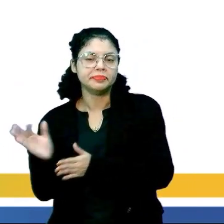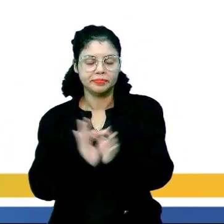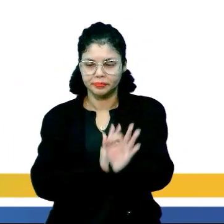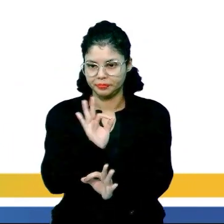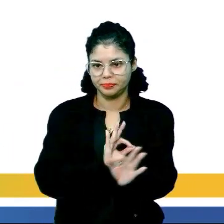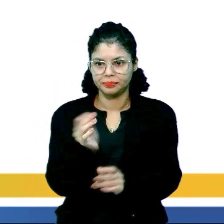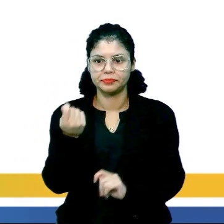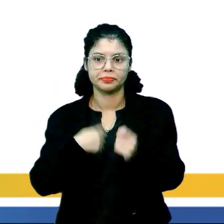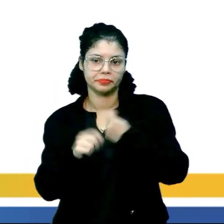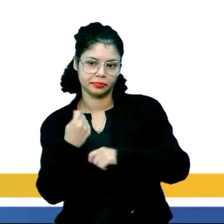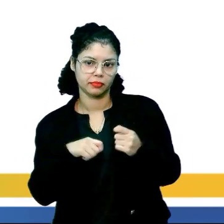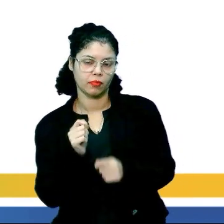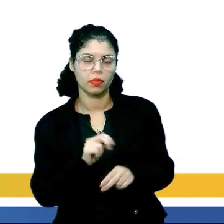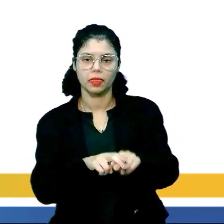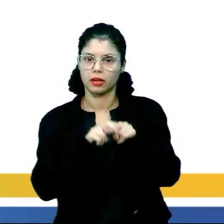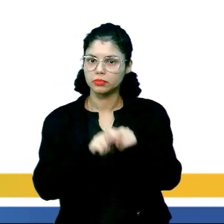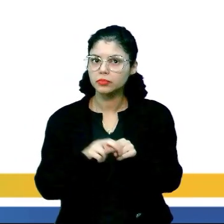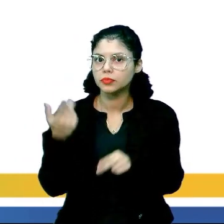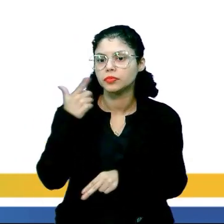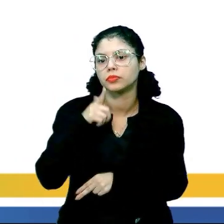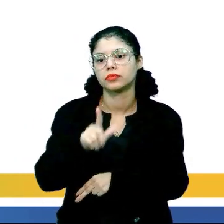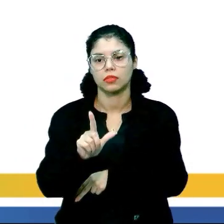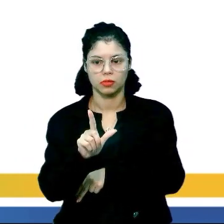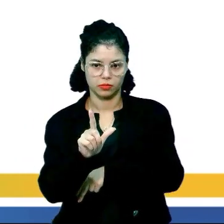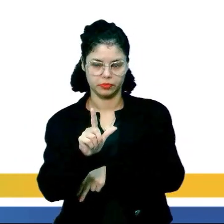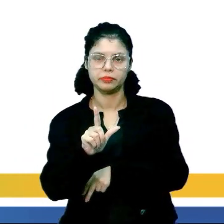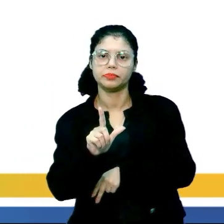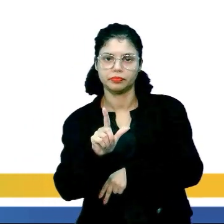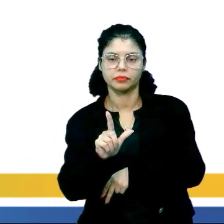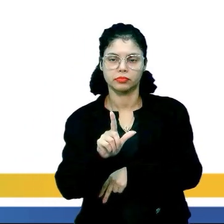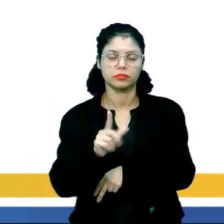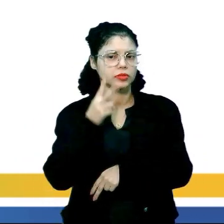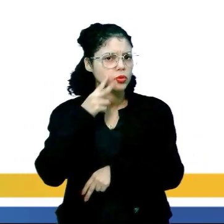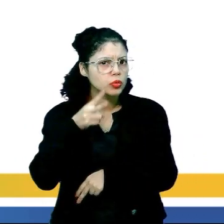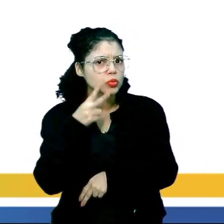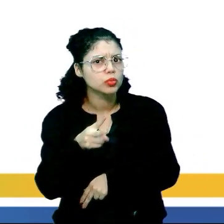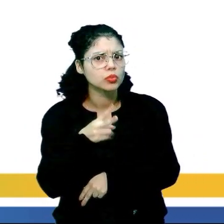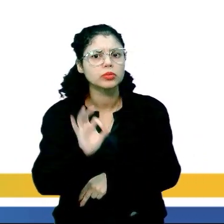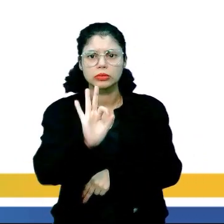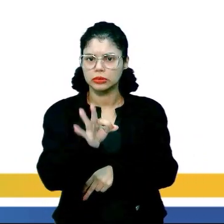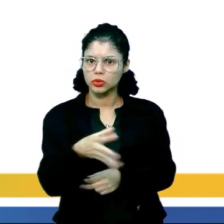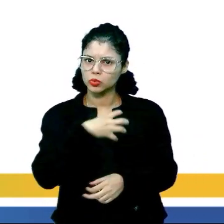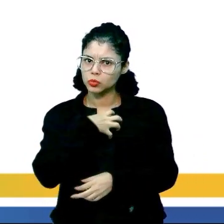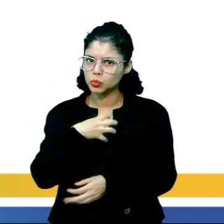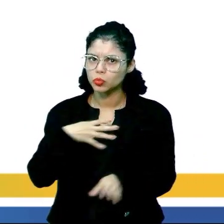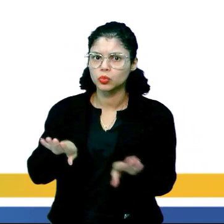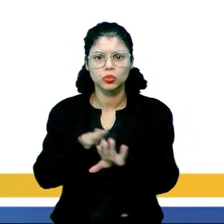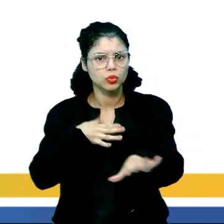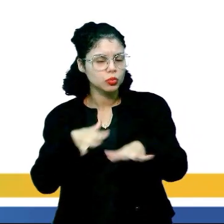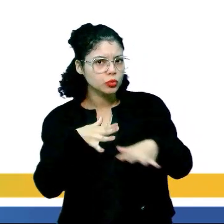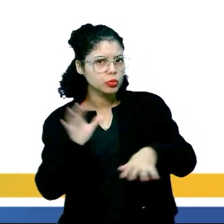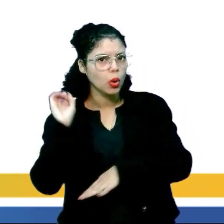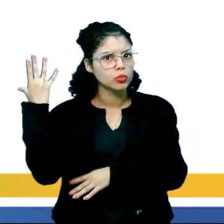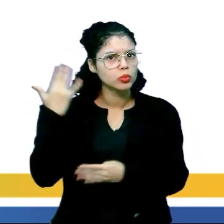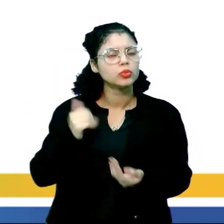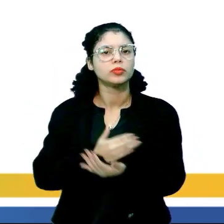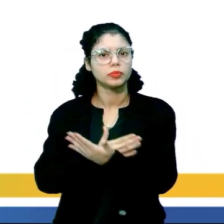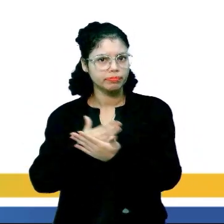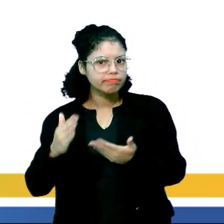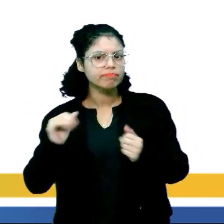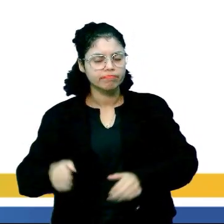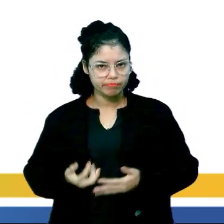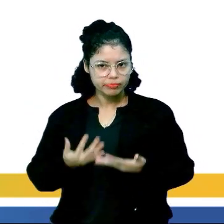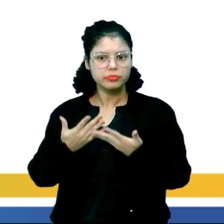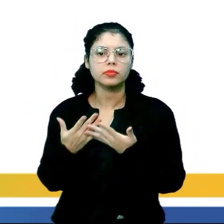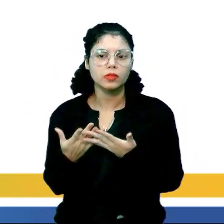retração econômica e, por conseguinte, era previsível, de certo modo, que esses movimentos começassem a